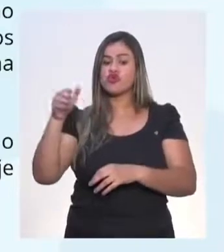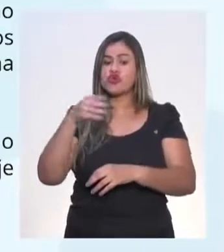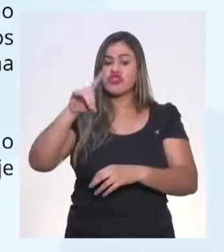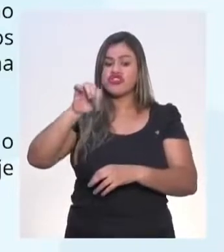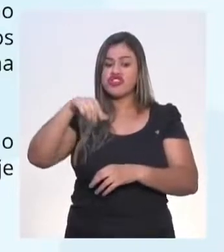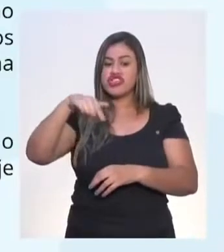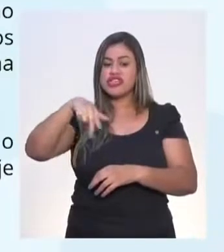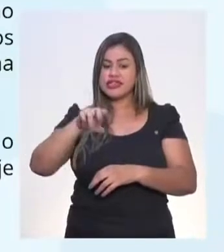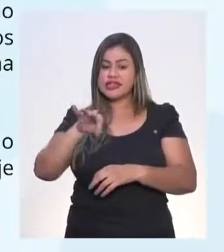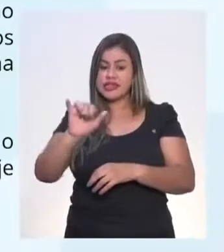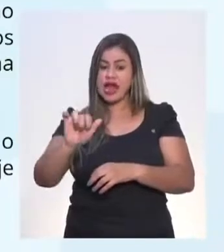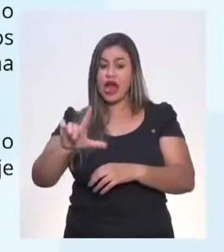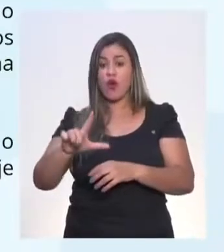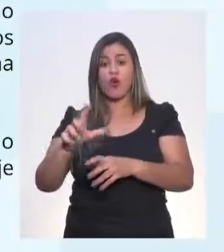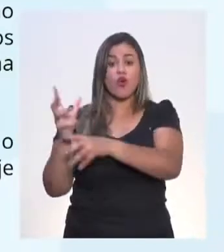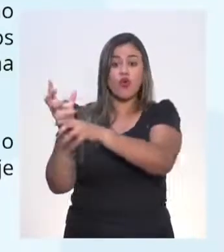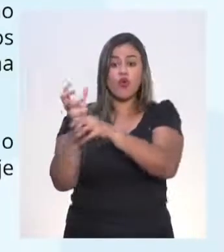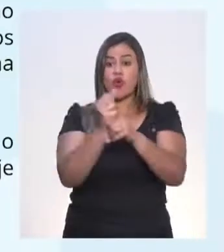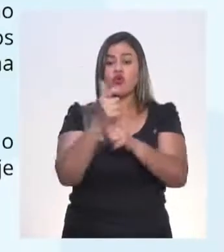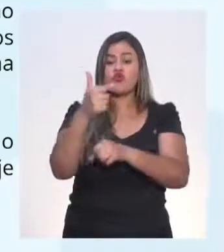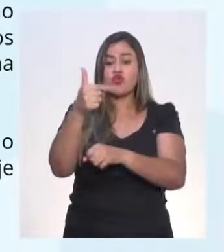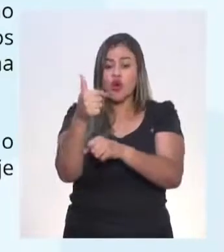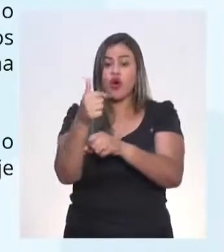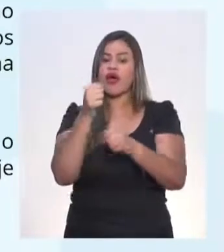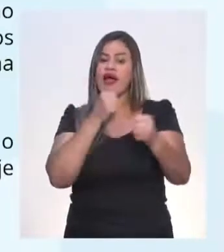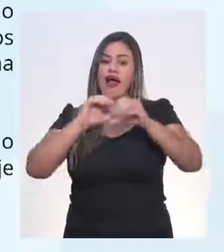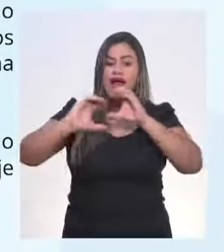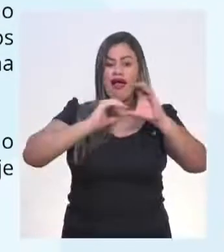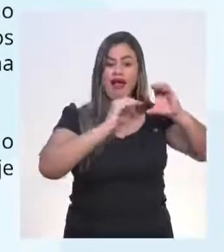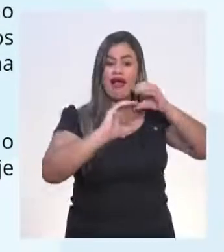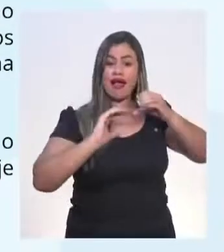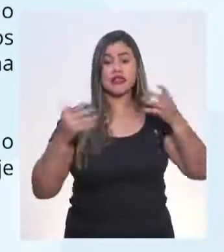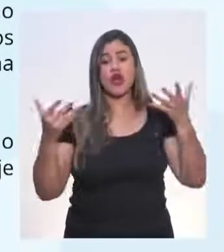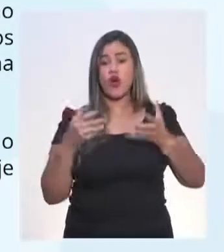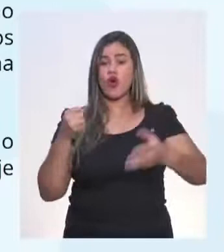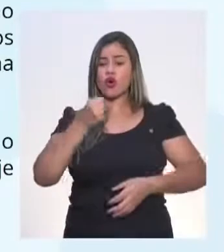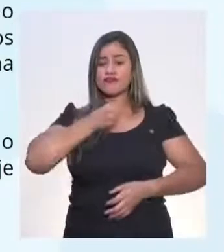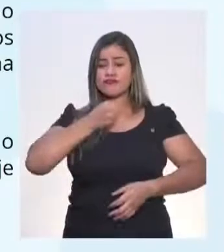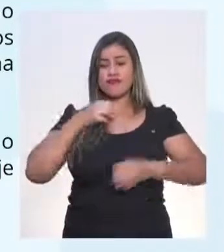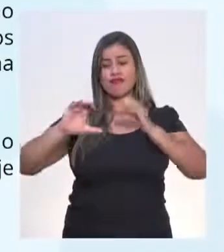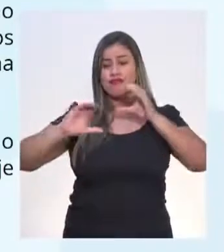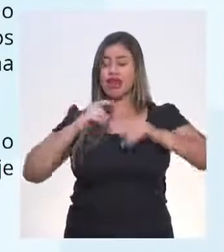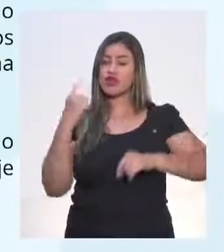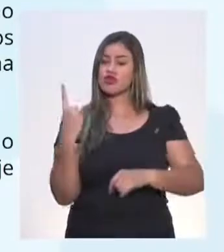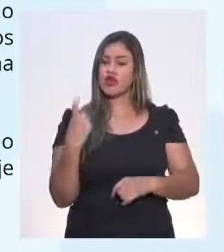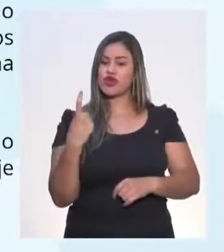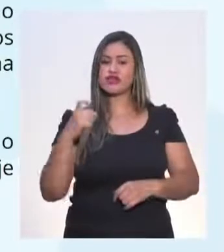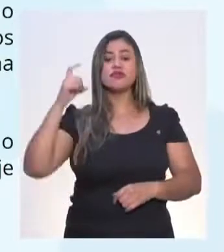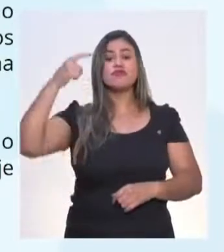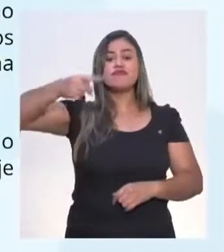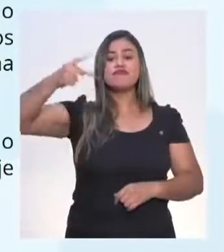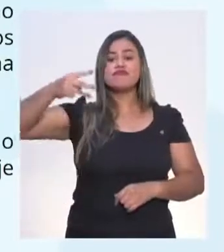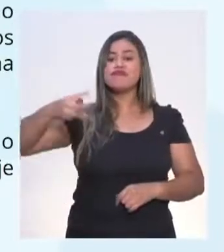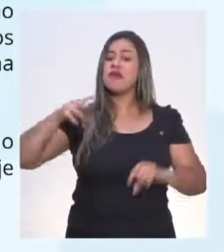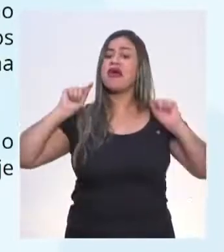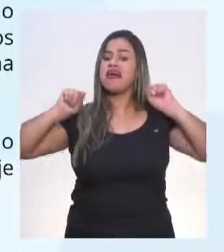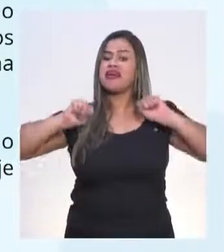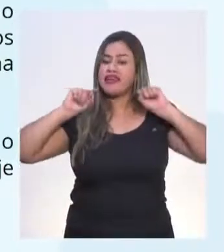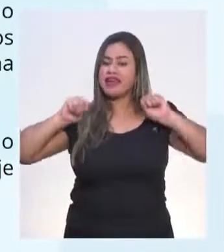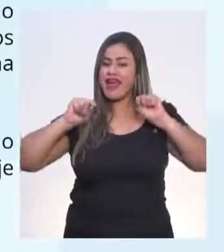hoje ele faz carreira solo e carreira de sucesso e aí turma Qual é o nome dos compositores